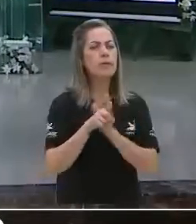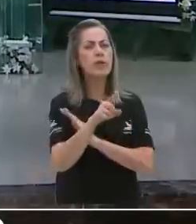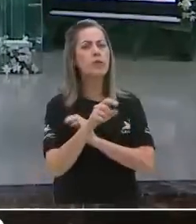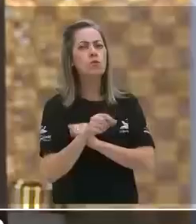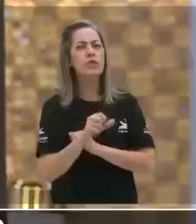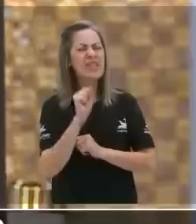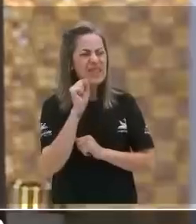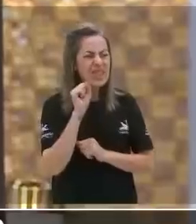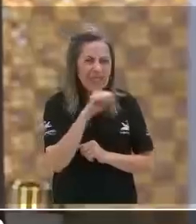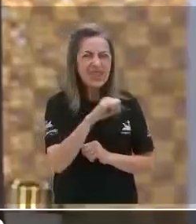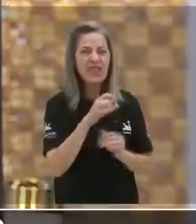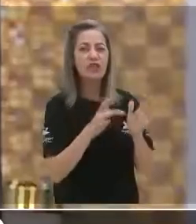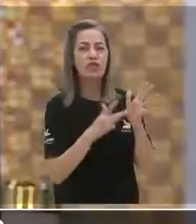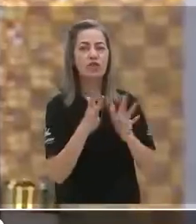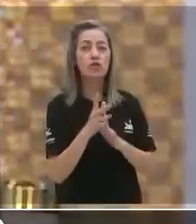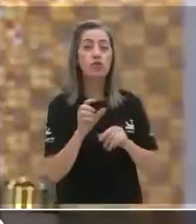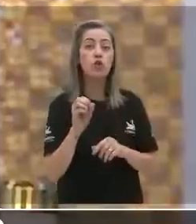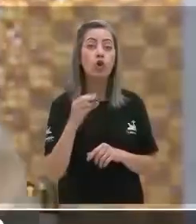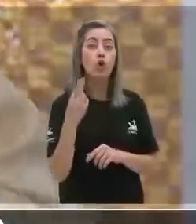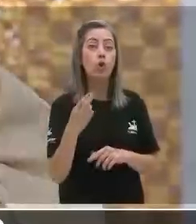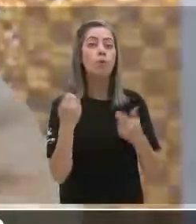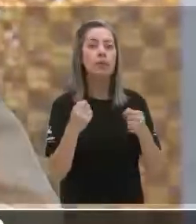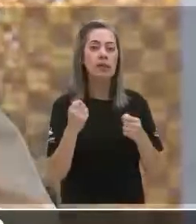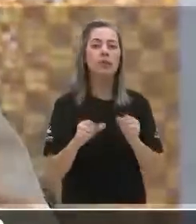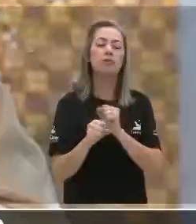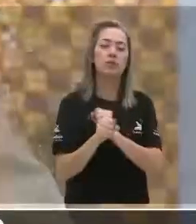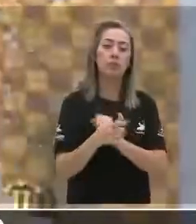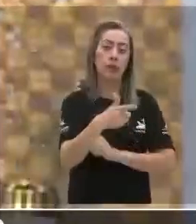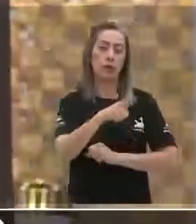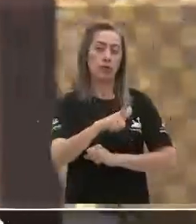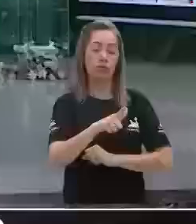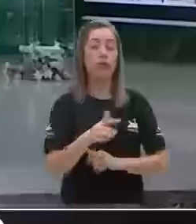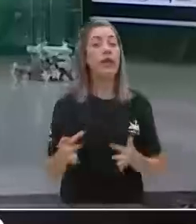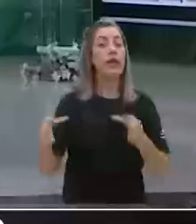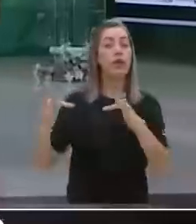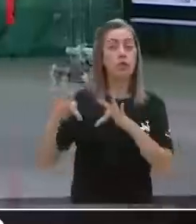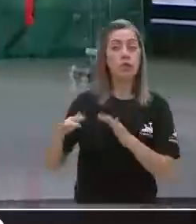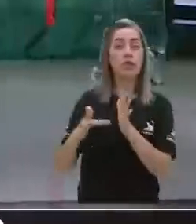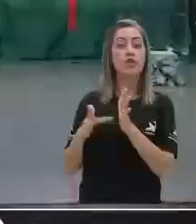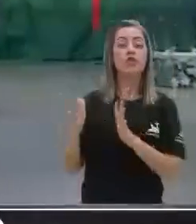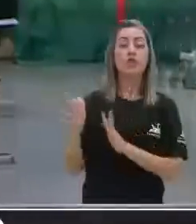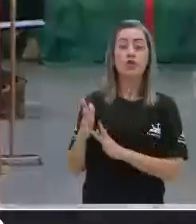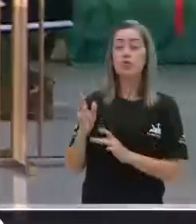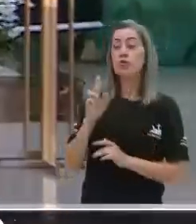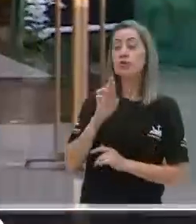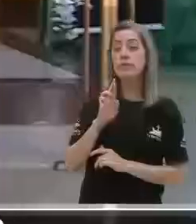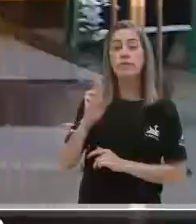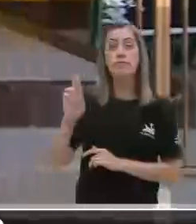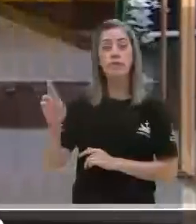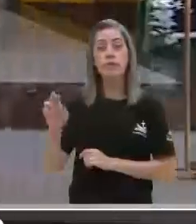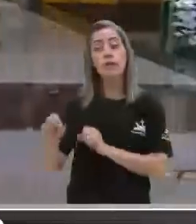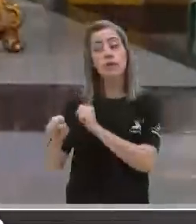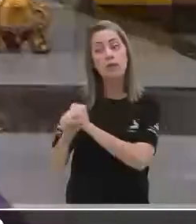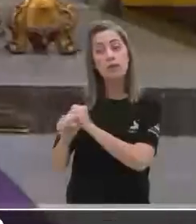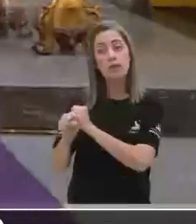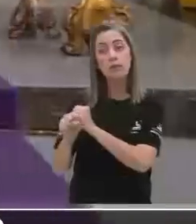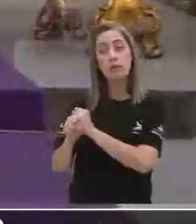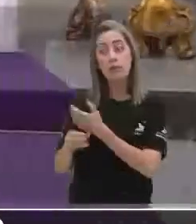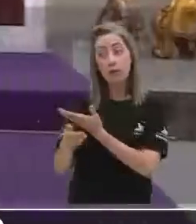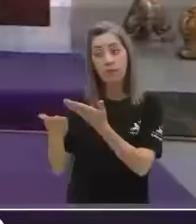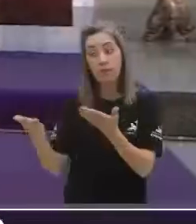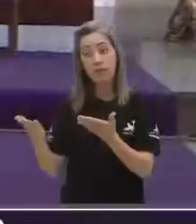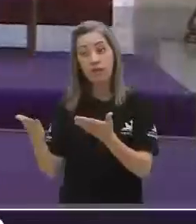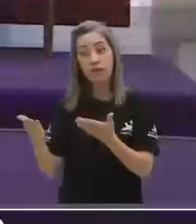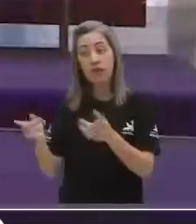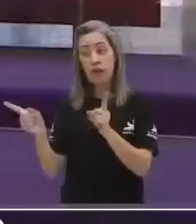ele, ou devemos esperar outro. No final, Jesus vai dizer, espero que vocês não